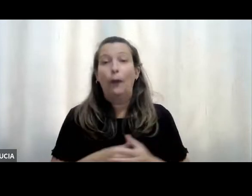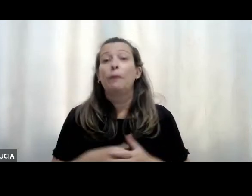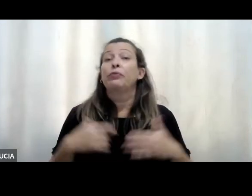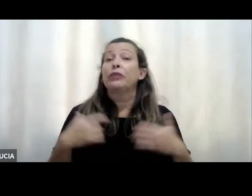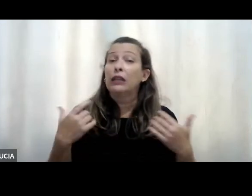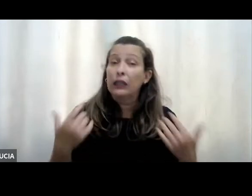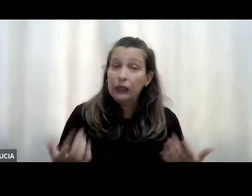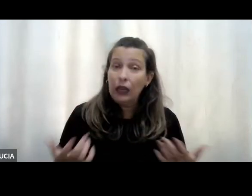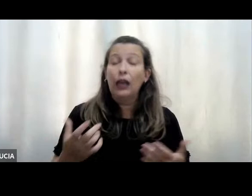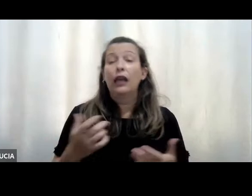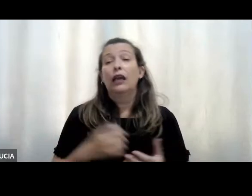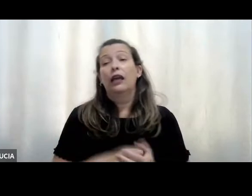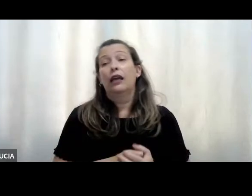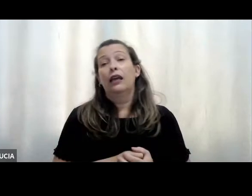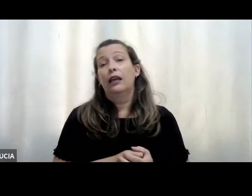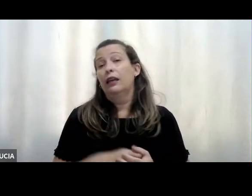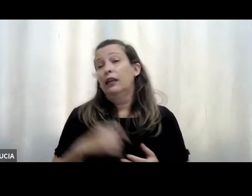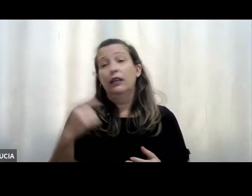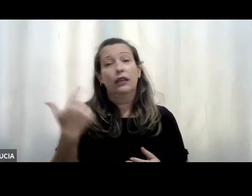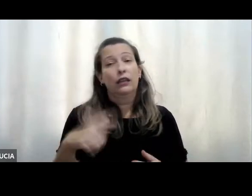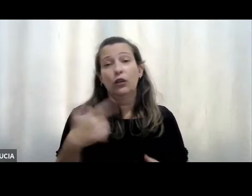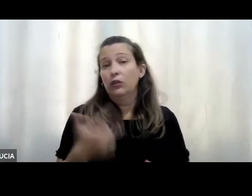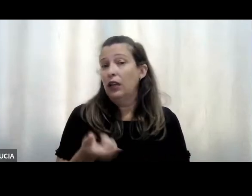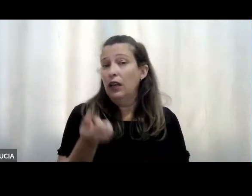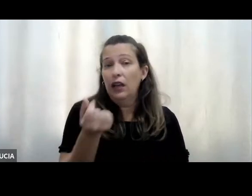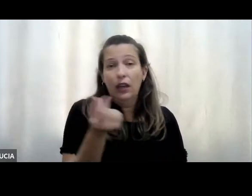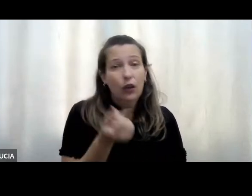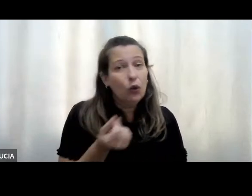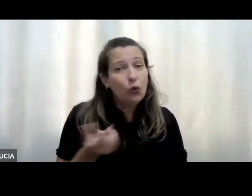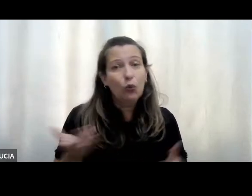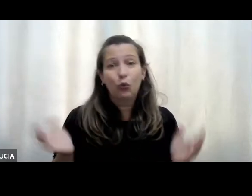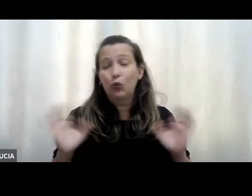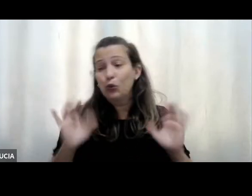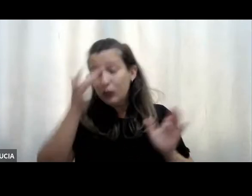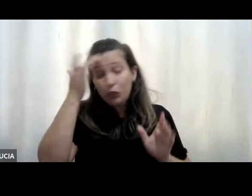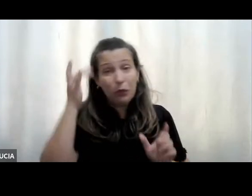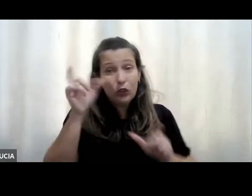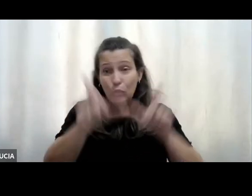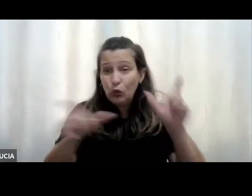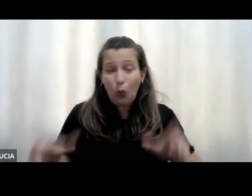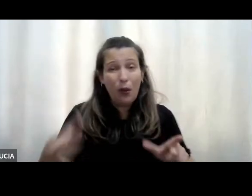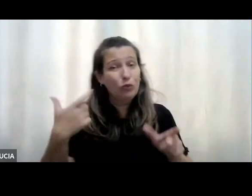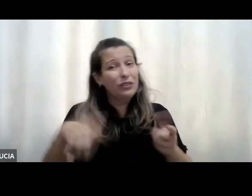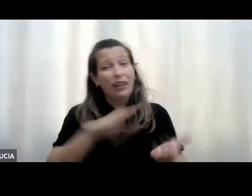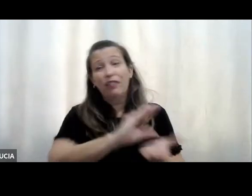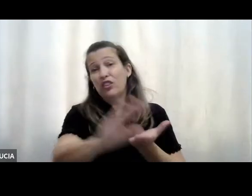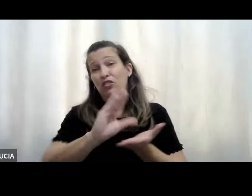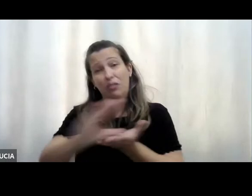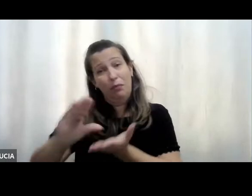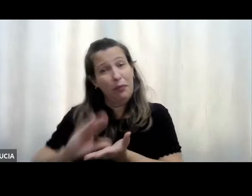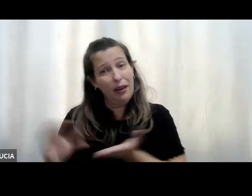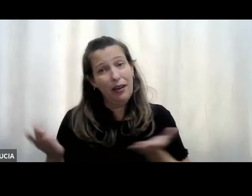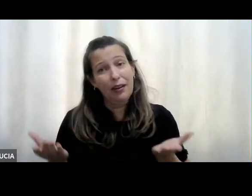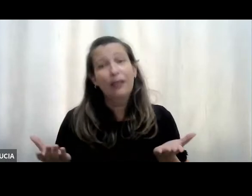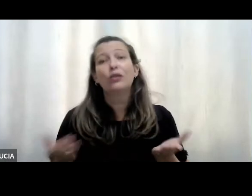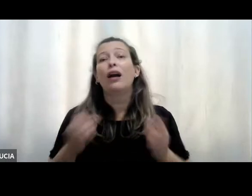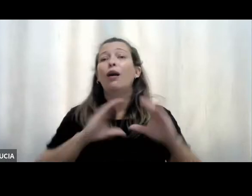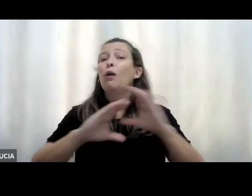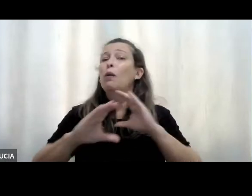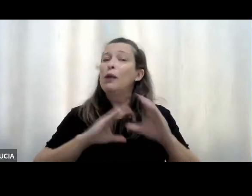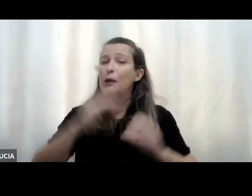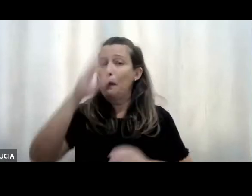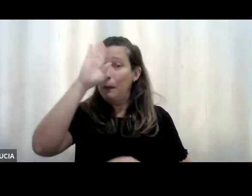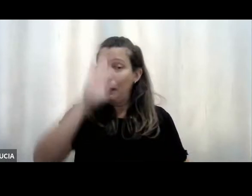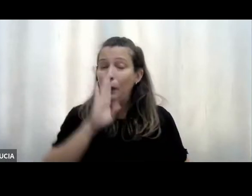que é assim, não tem recurso, pessoal, assim, não tem investimento, não tem recurso. A comunicação